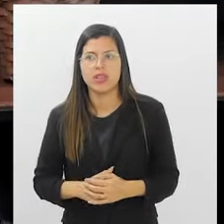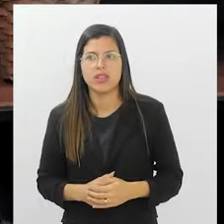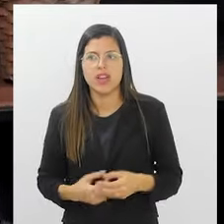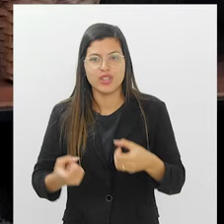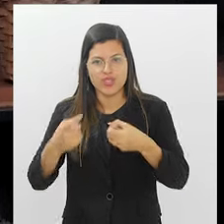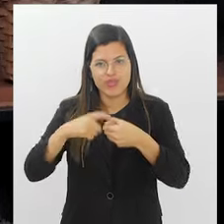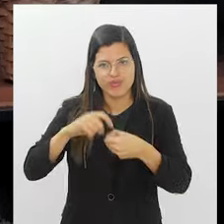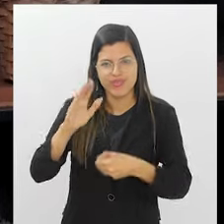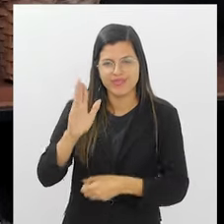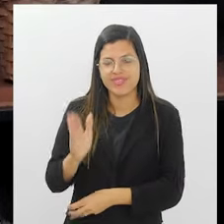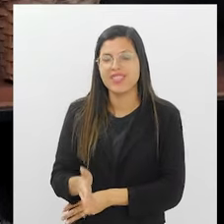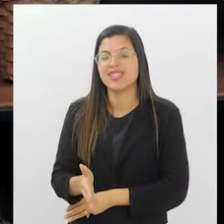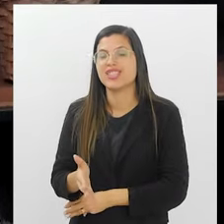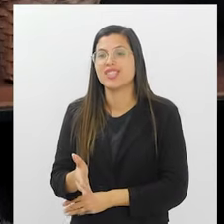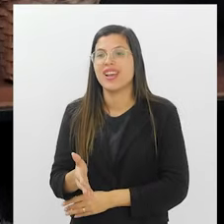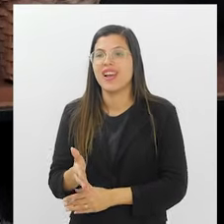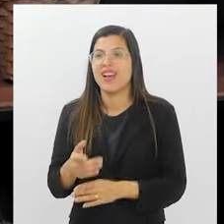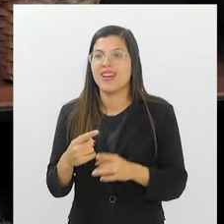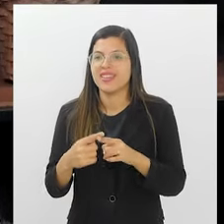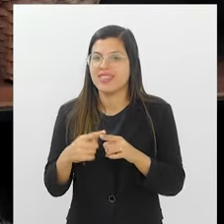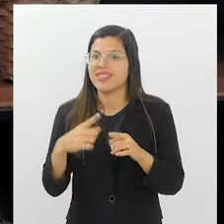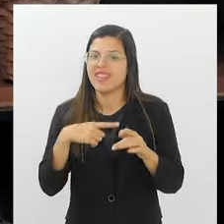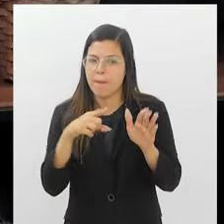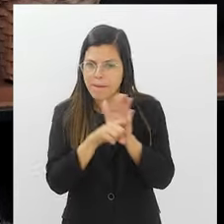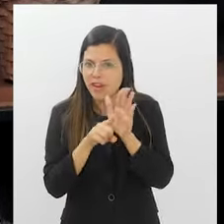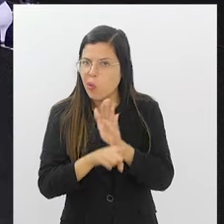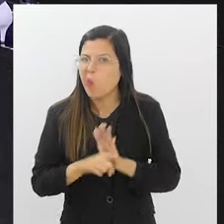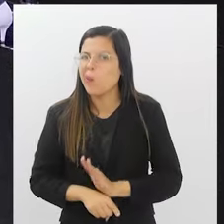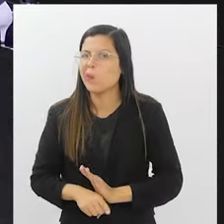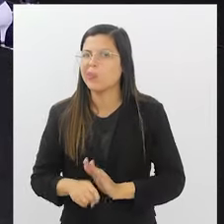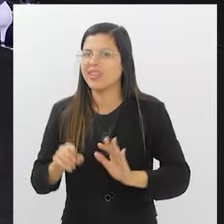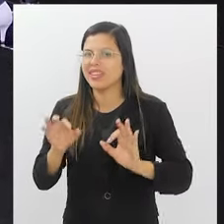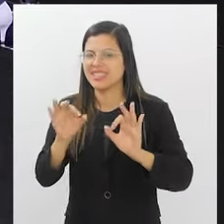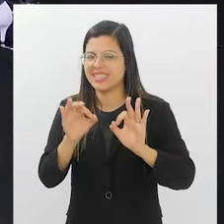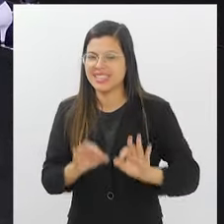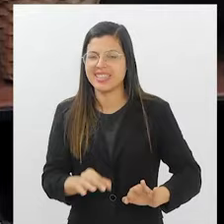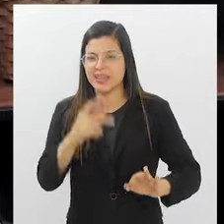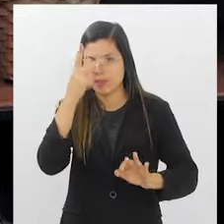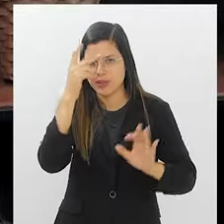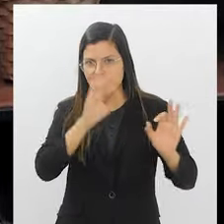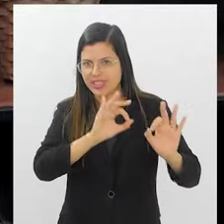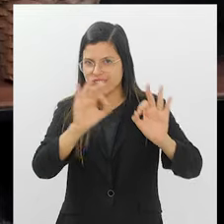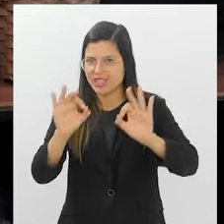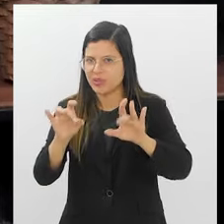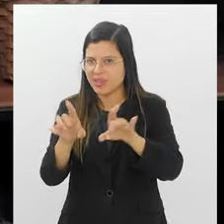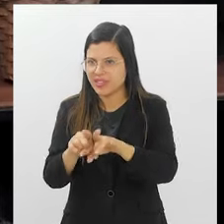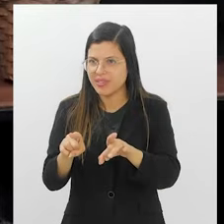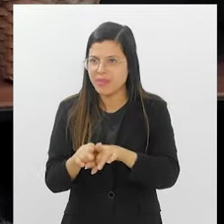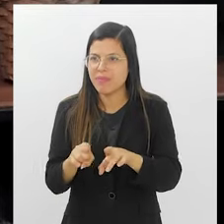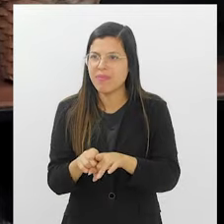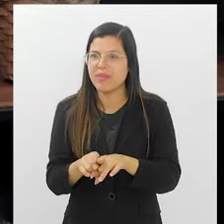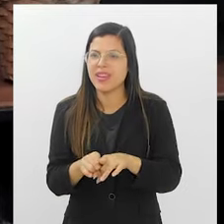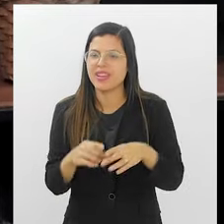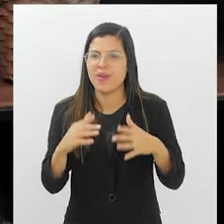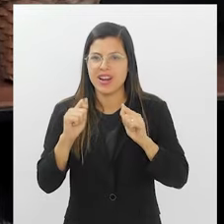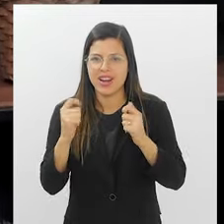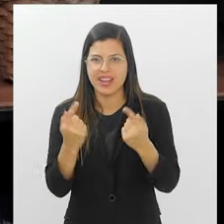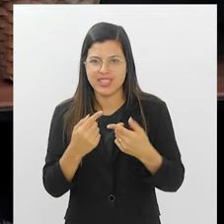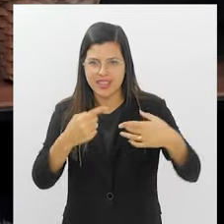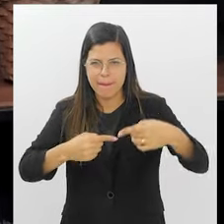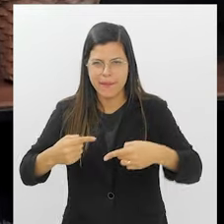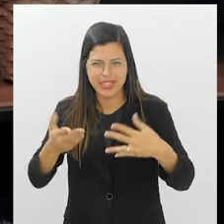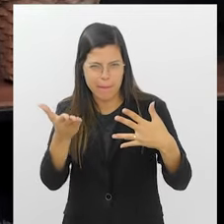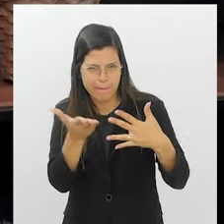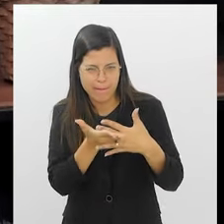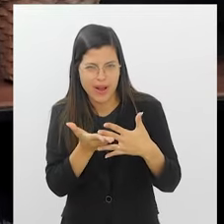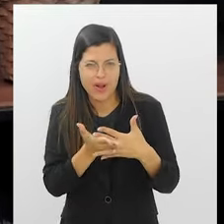profissionais. A gente volta já, que eu tenho várias perguntas e eu tenho certeza que quem está nos assistindo também Então,